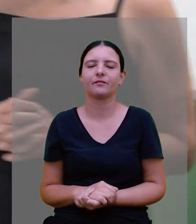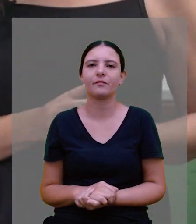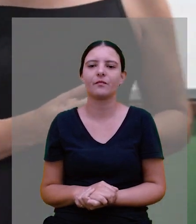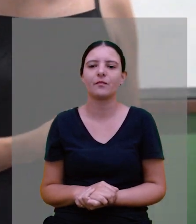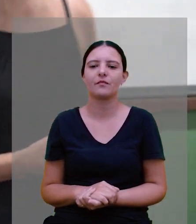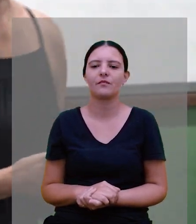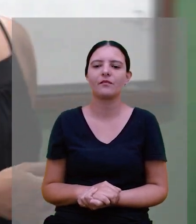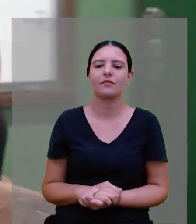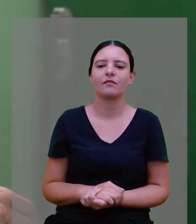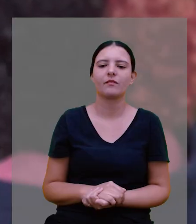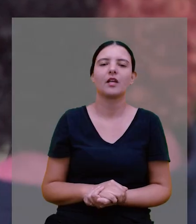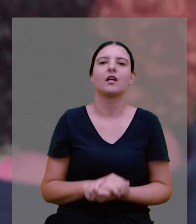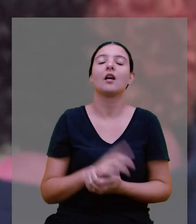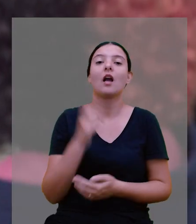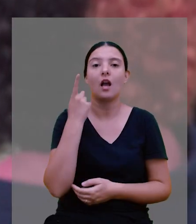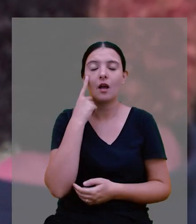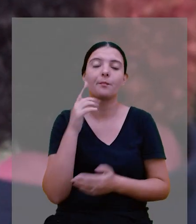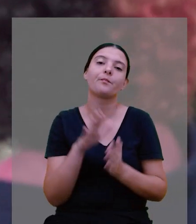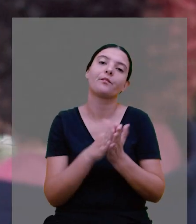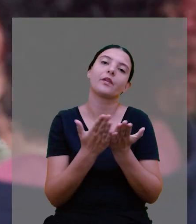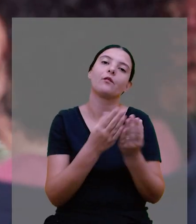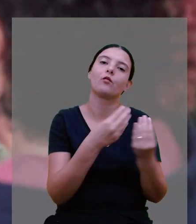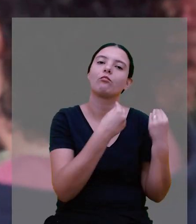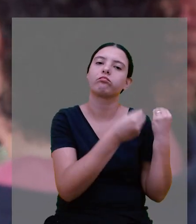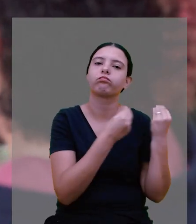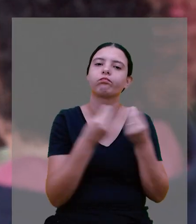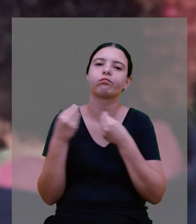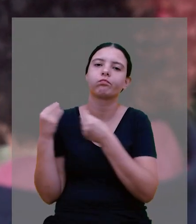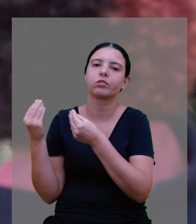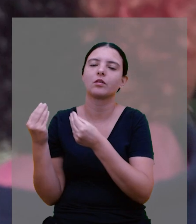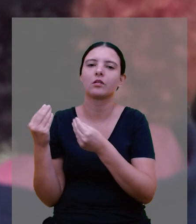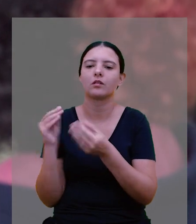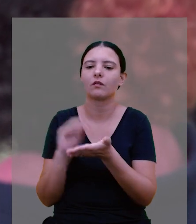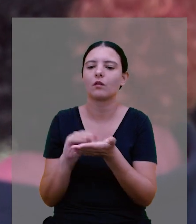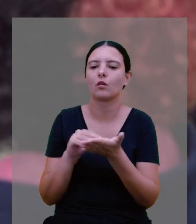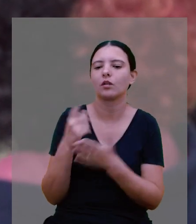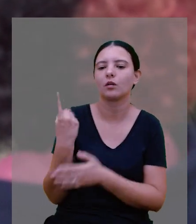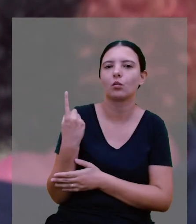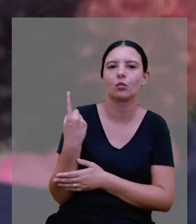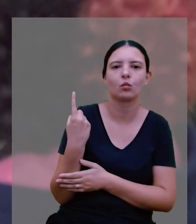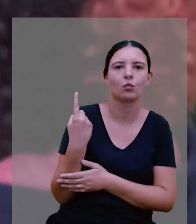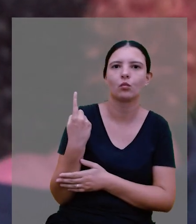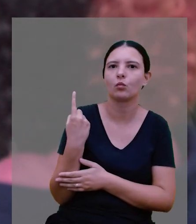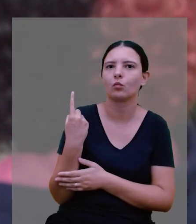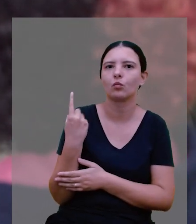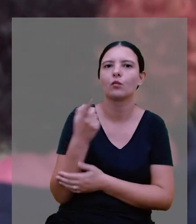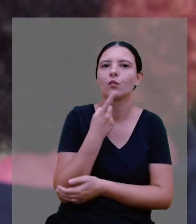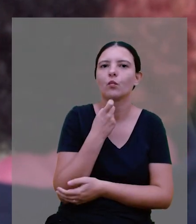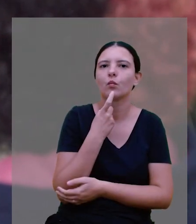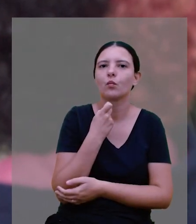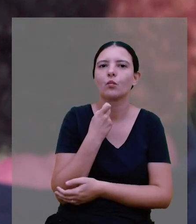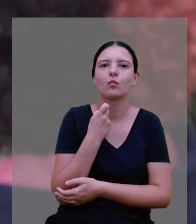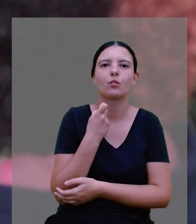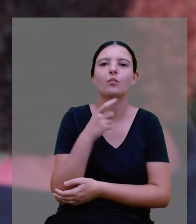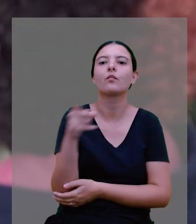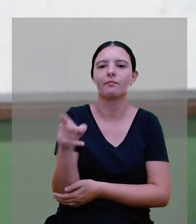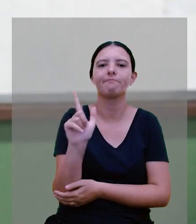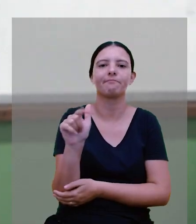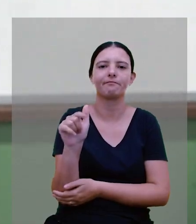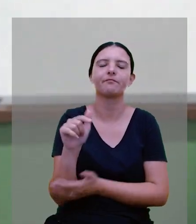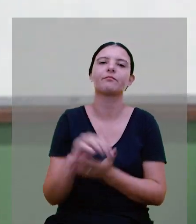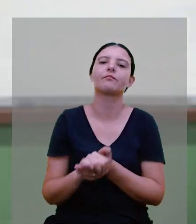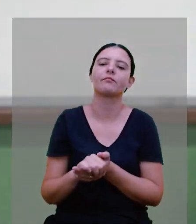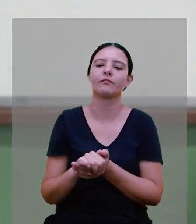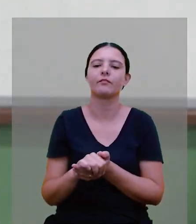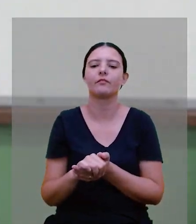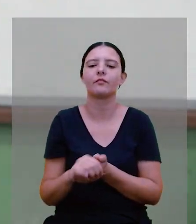Eu rodei aí para vocês verem. Deixa eu ver, tá faltando um aqui, né? Um vermelhinho. Esse. Então é o